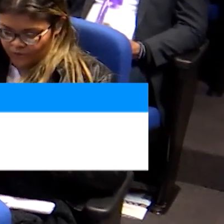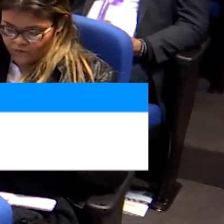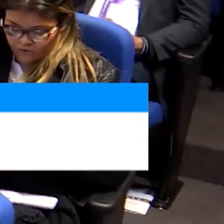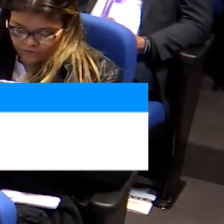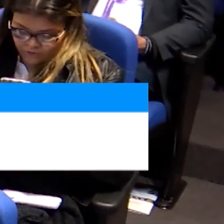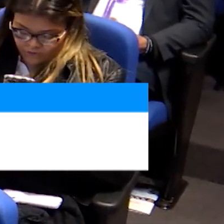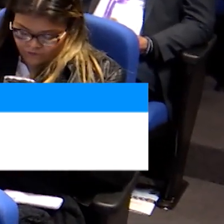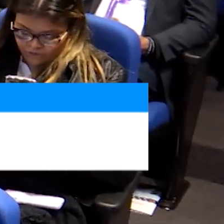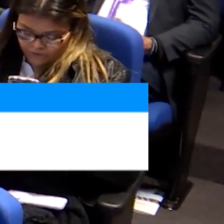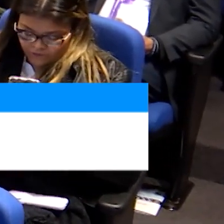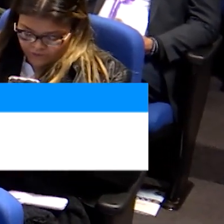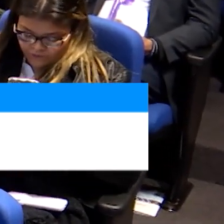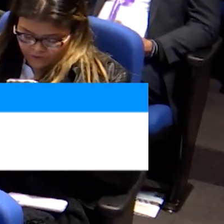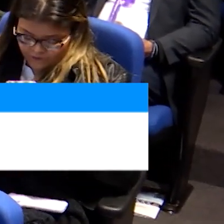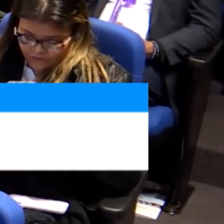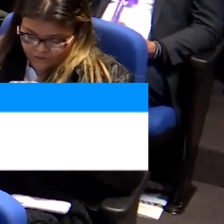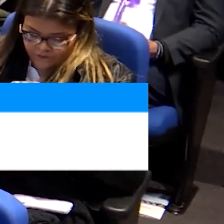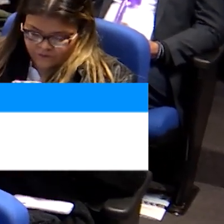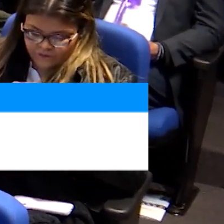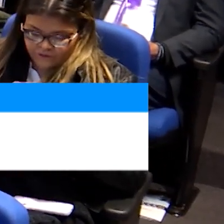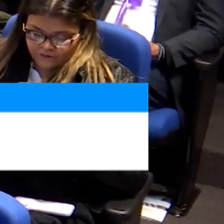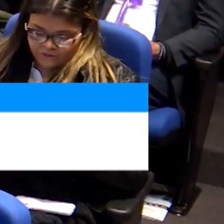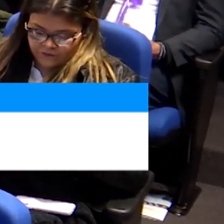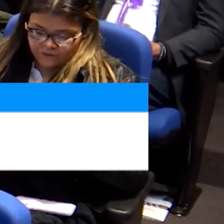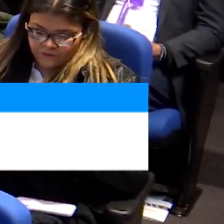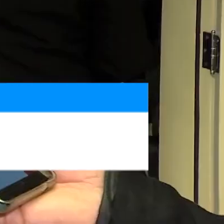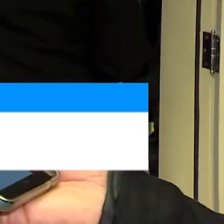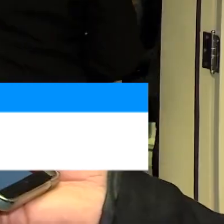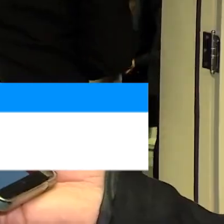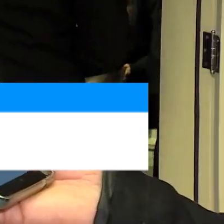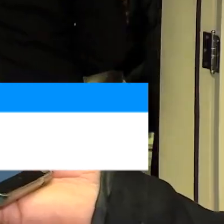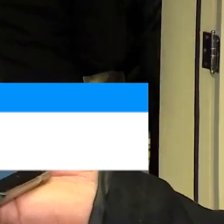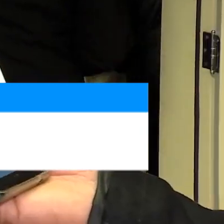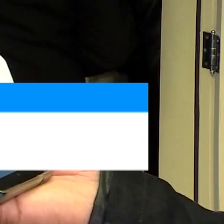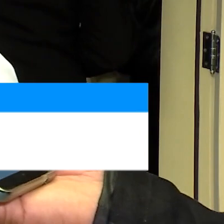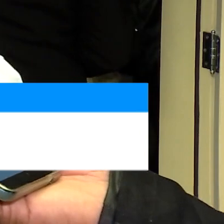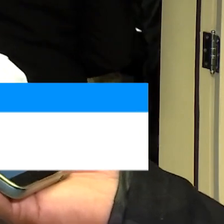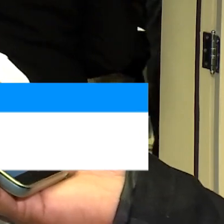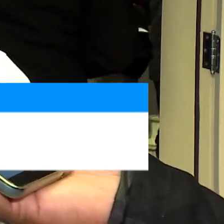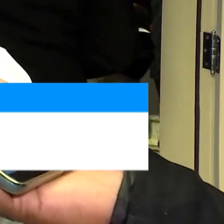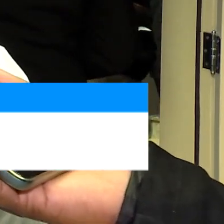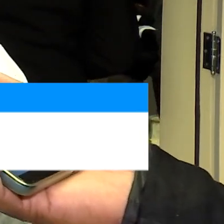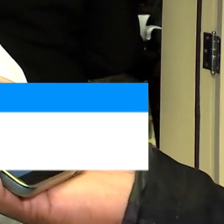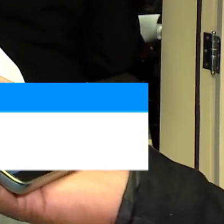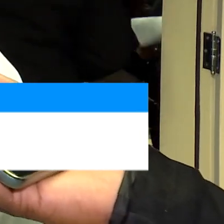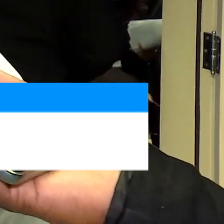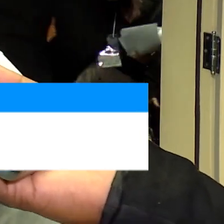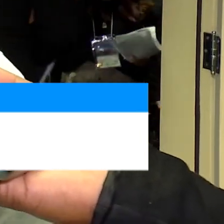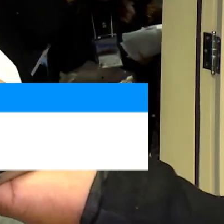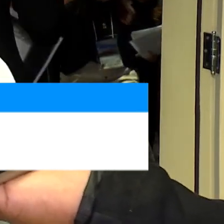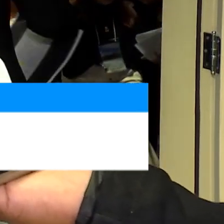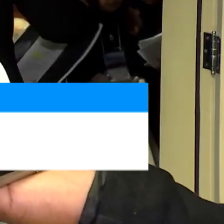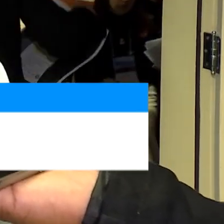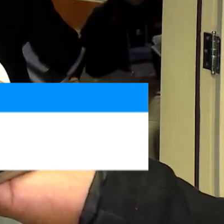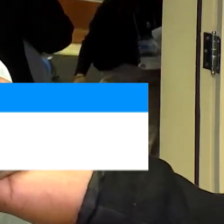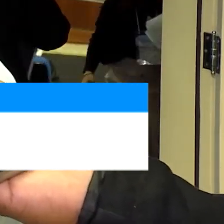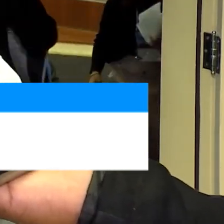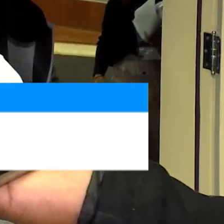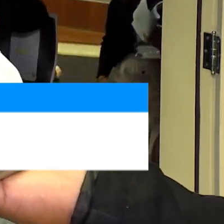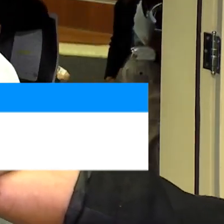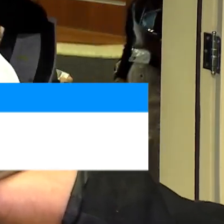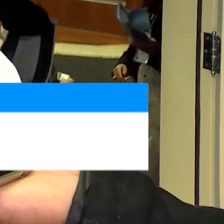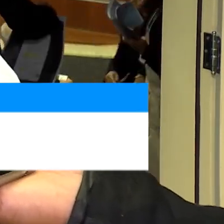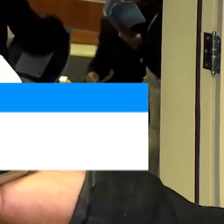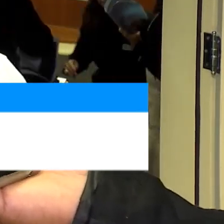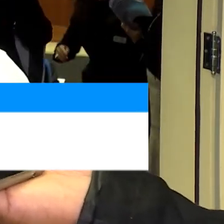Cidade conquistou com projetos similares aos inscritos. Hoje nós desenvolvemos um projeto lá que, através da